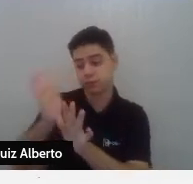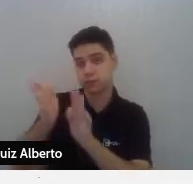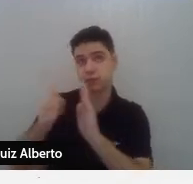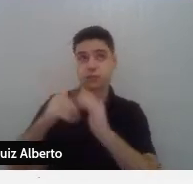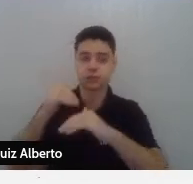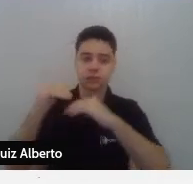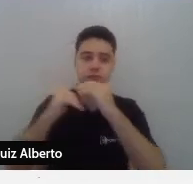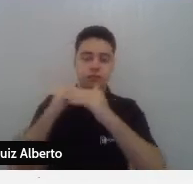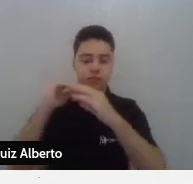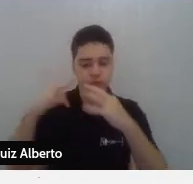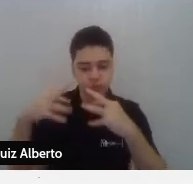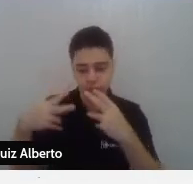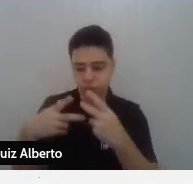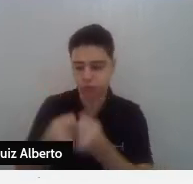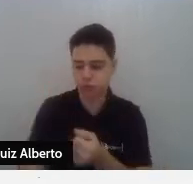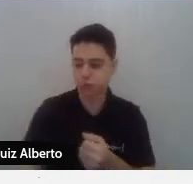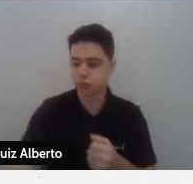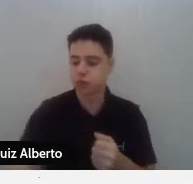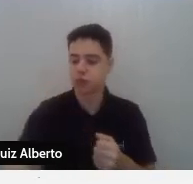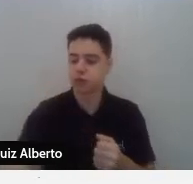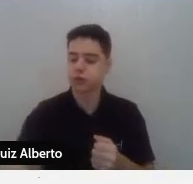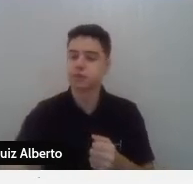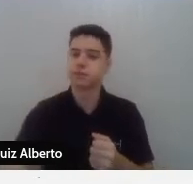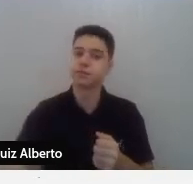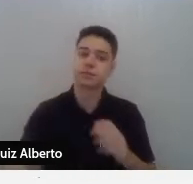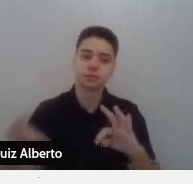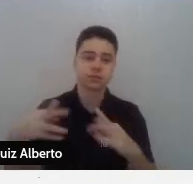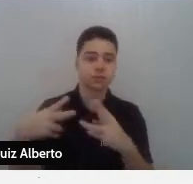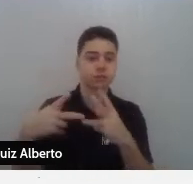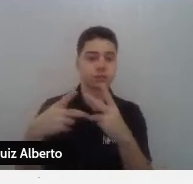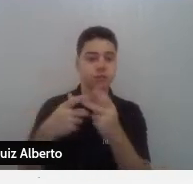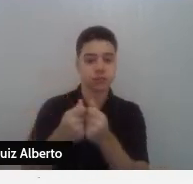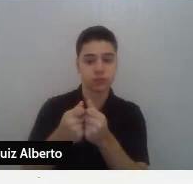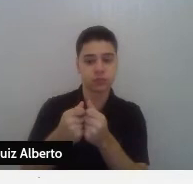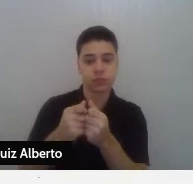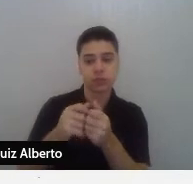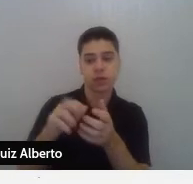isso. E a realidade mista,